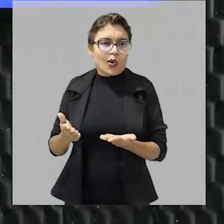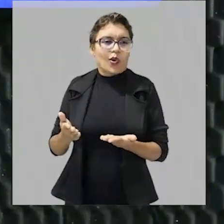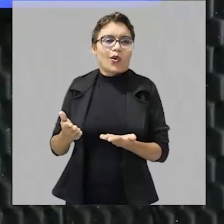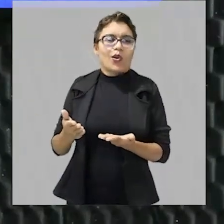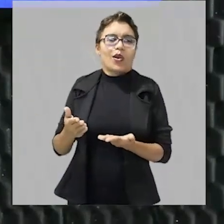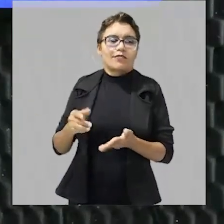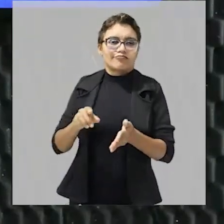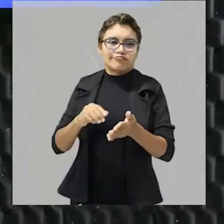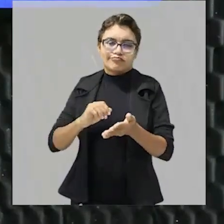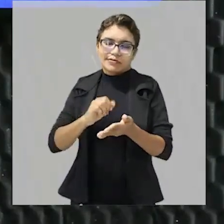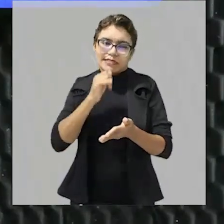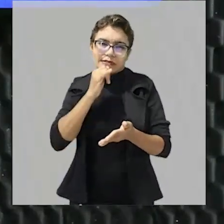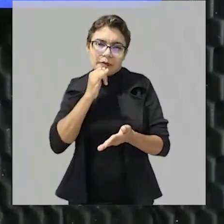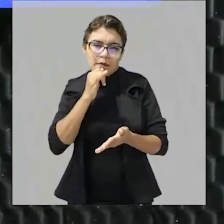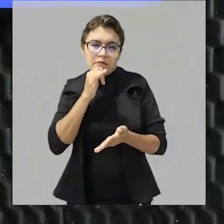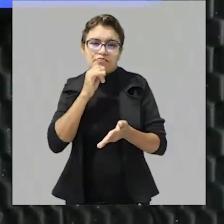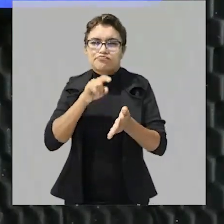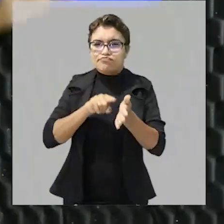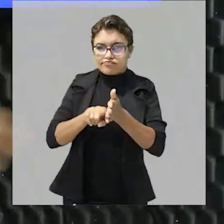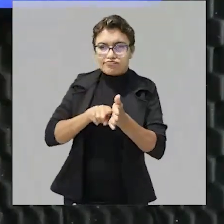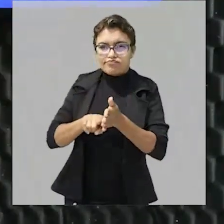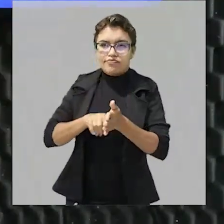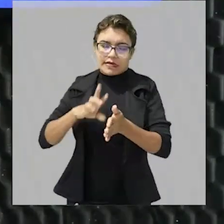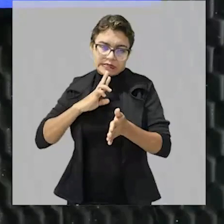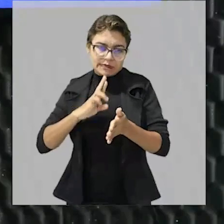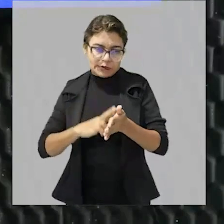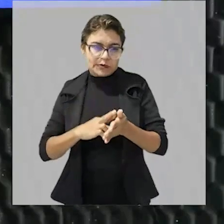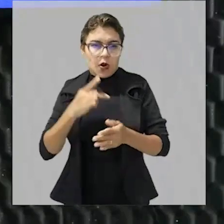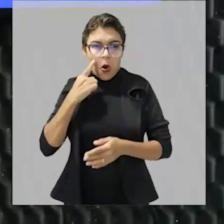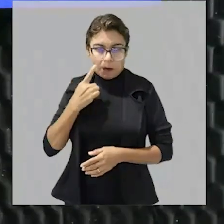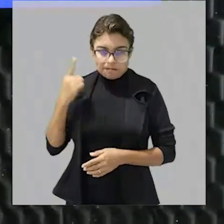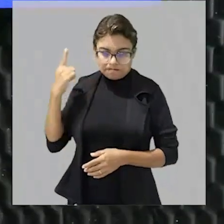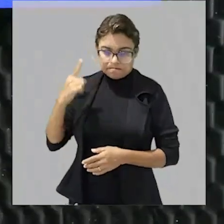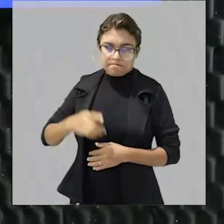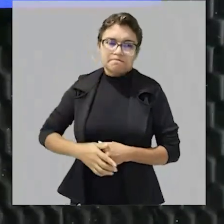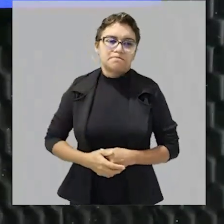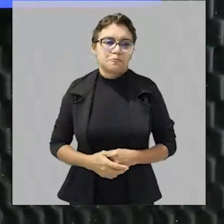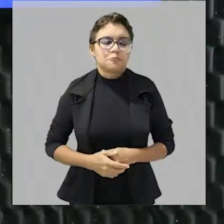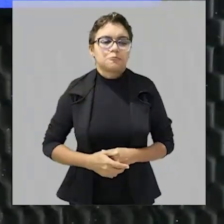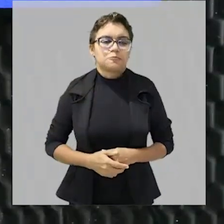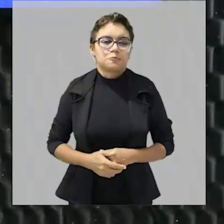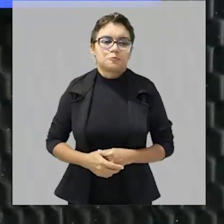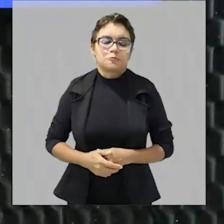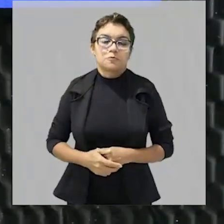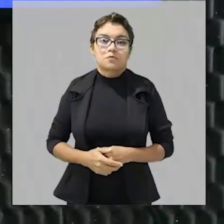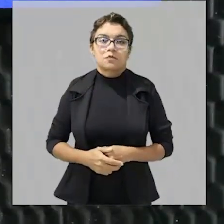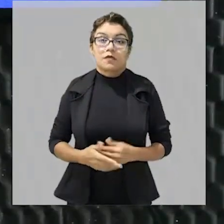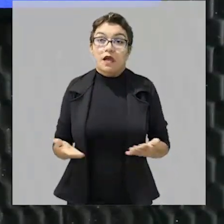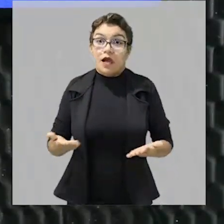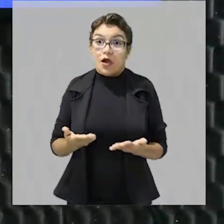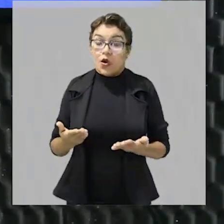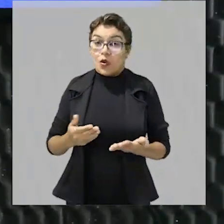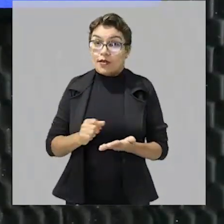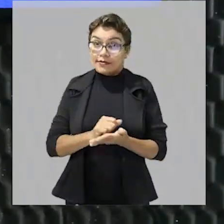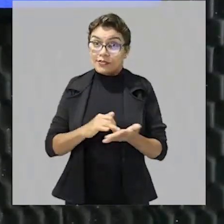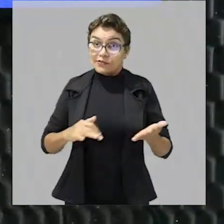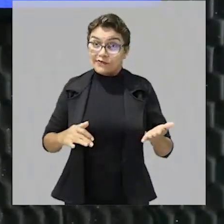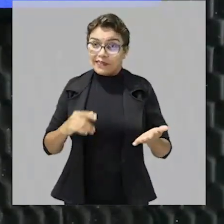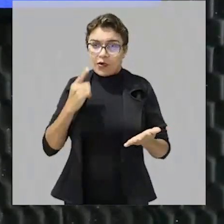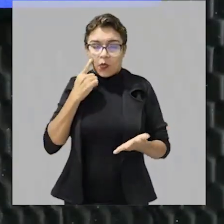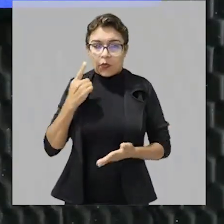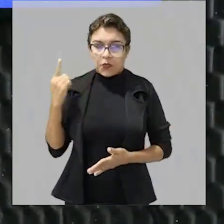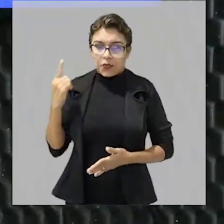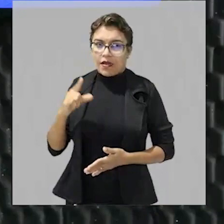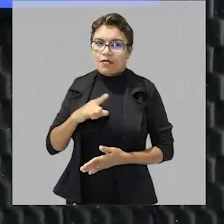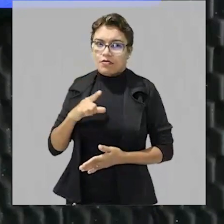de doença. Doença é um nome geral, mas eu posso ter vários tipos específicos